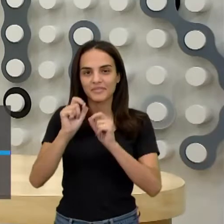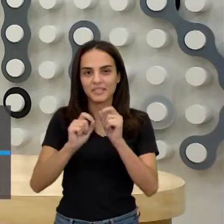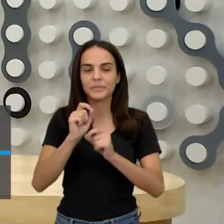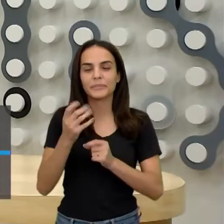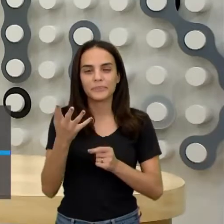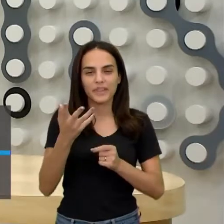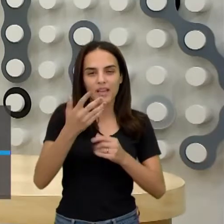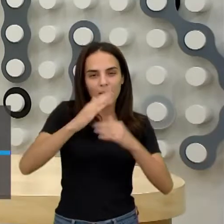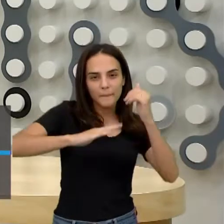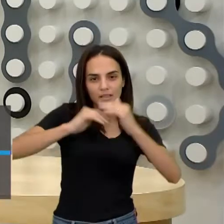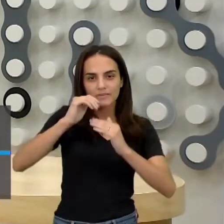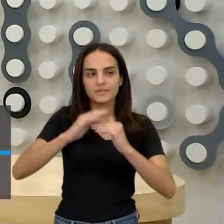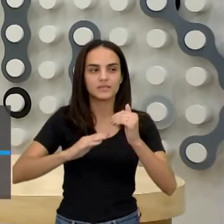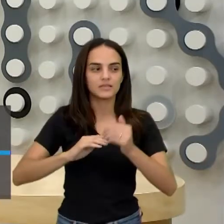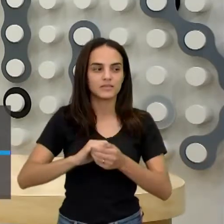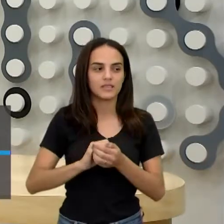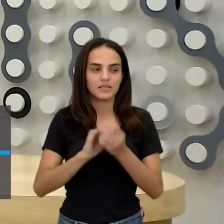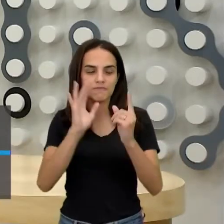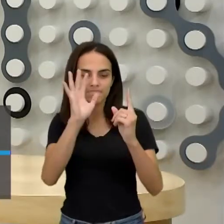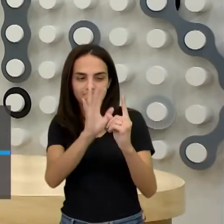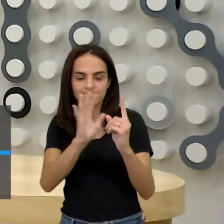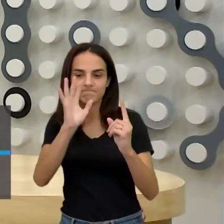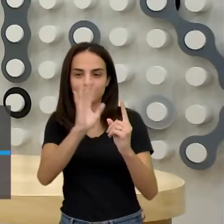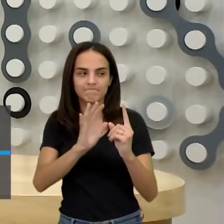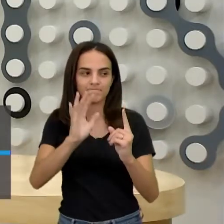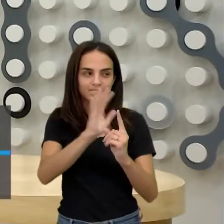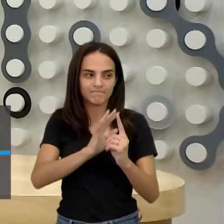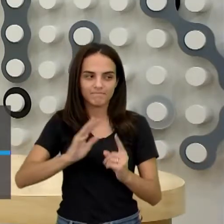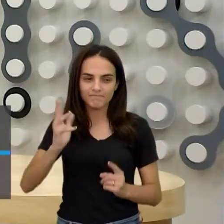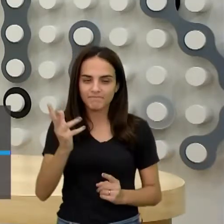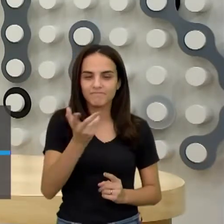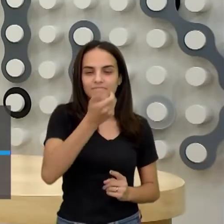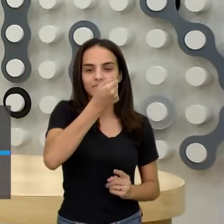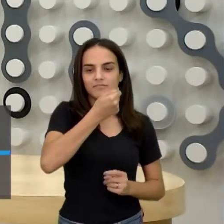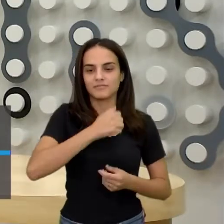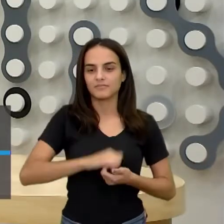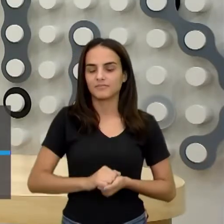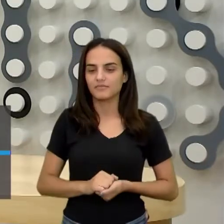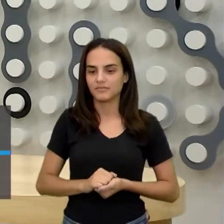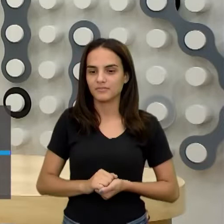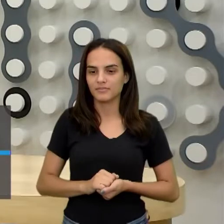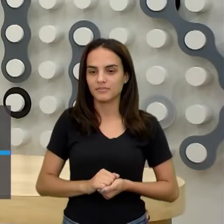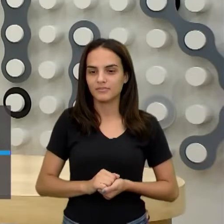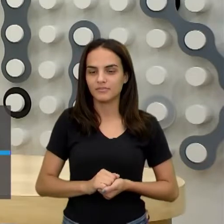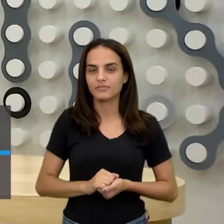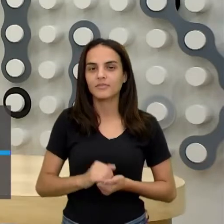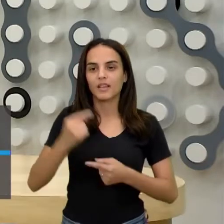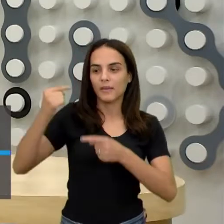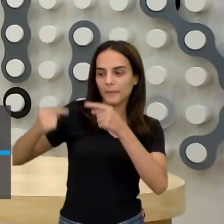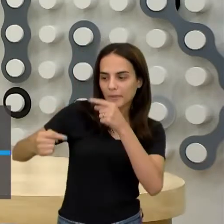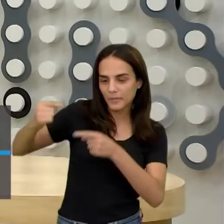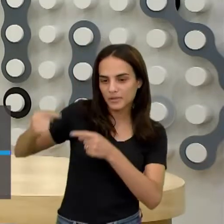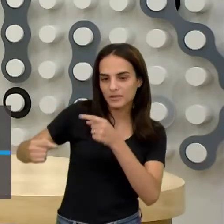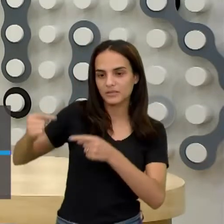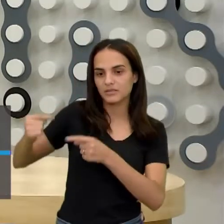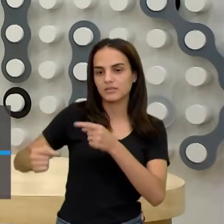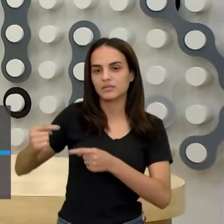convencimento, manipulação é outro tipo de coisa. Dá para manipular de diversas formas, e tá aí,